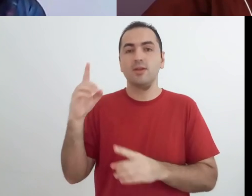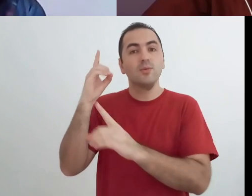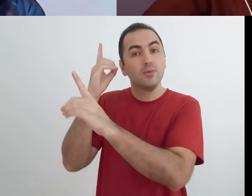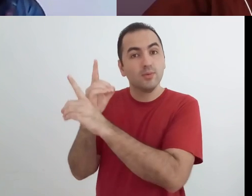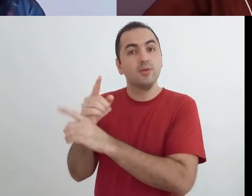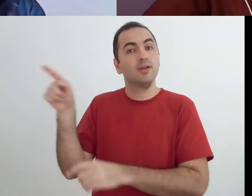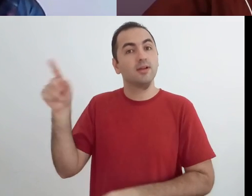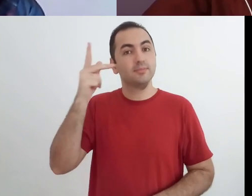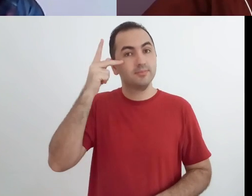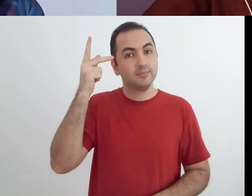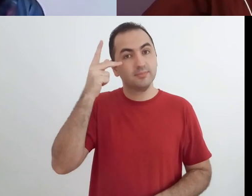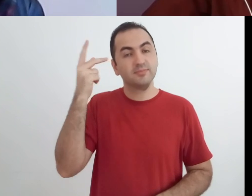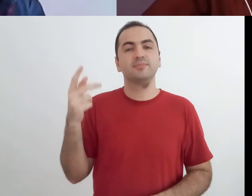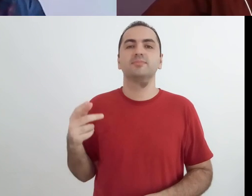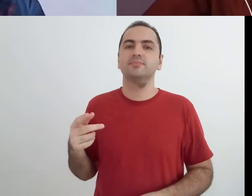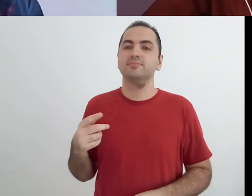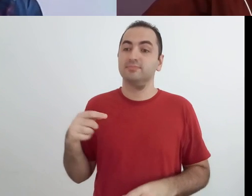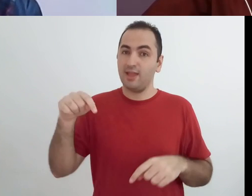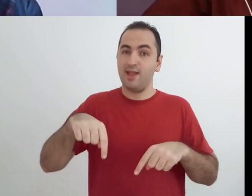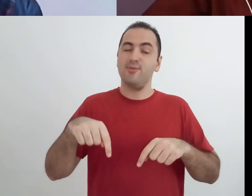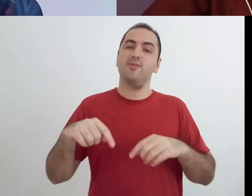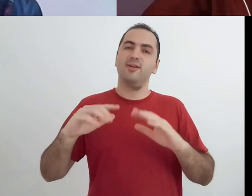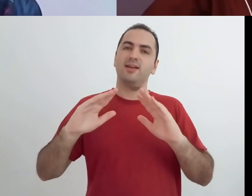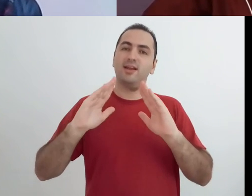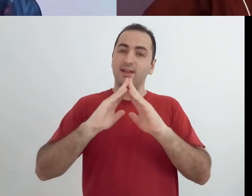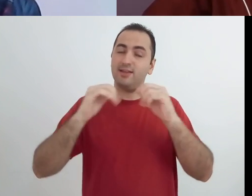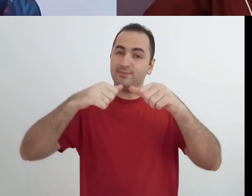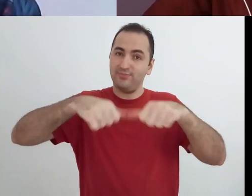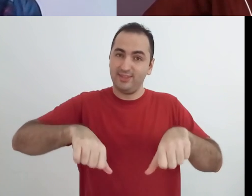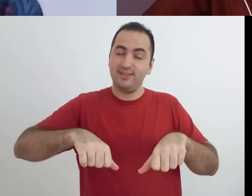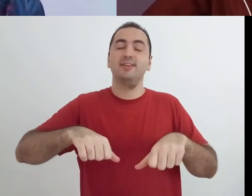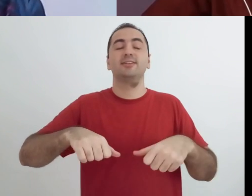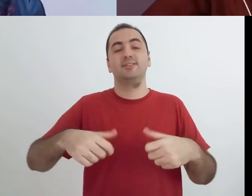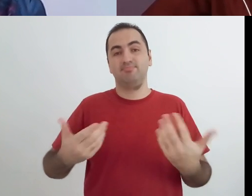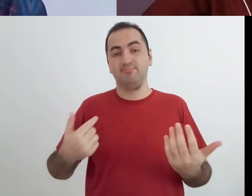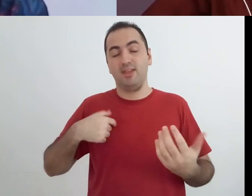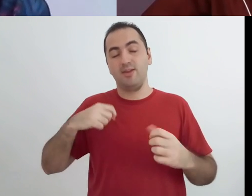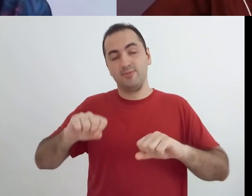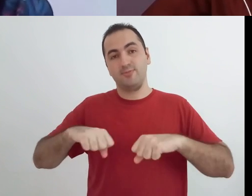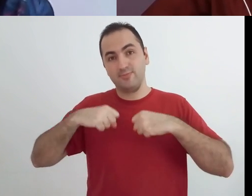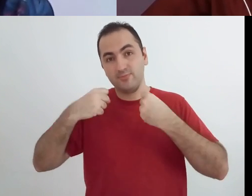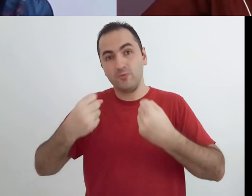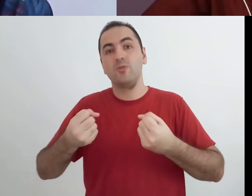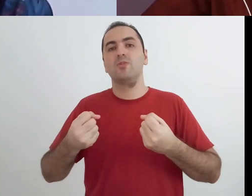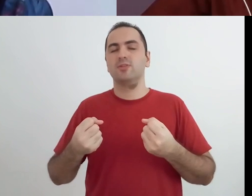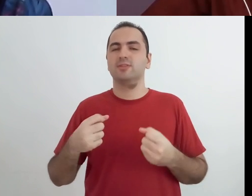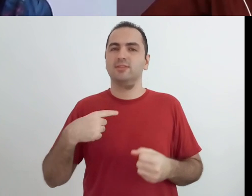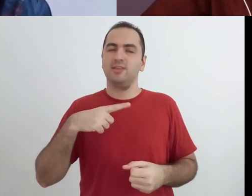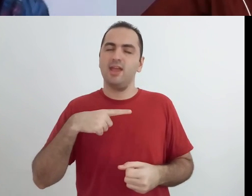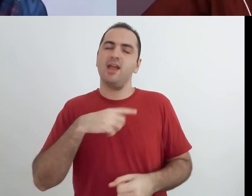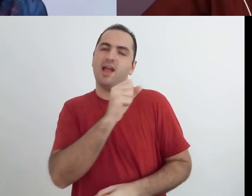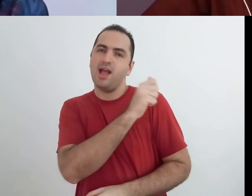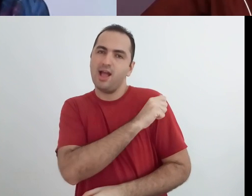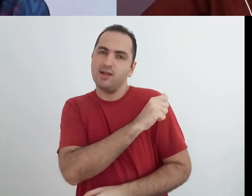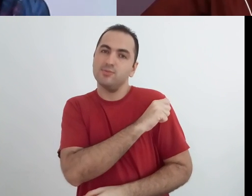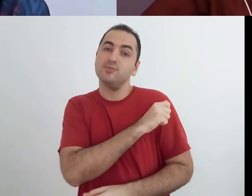verdade, agora, realmente, a postar, até devido à quarentena mesmo, já que os alunos precisavam das aulas, a gente